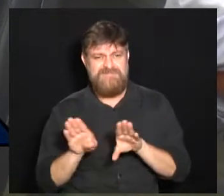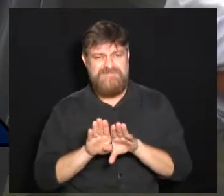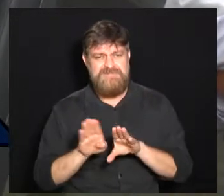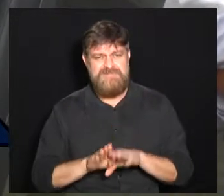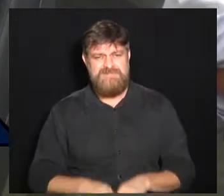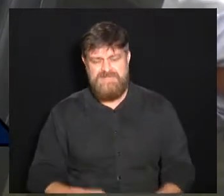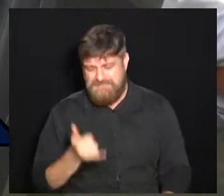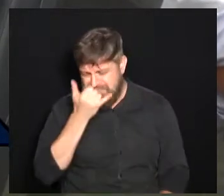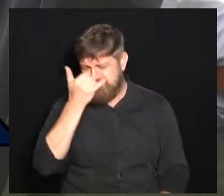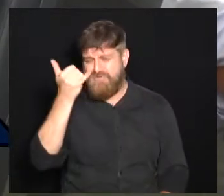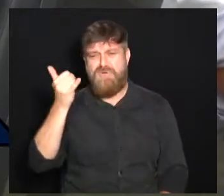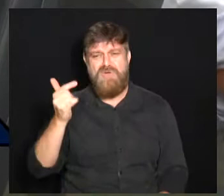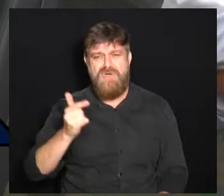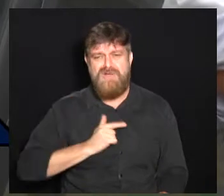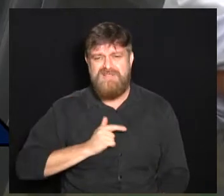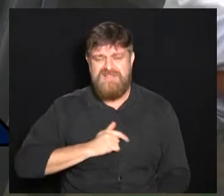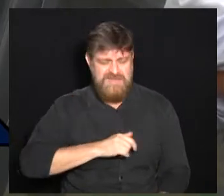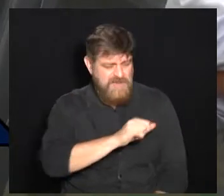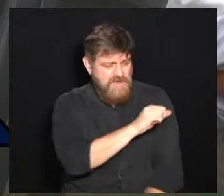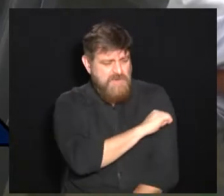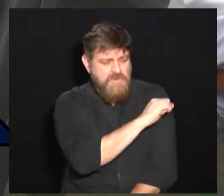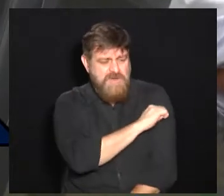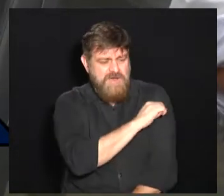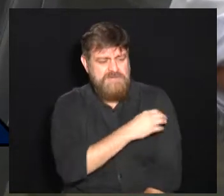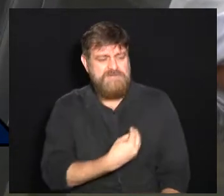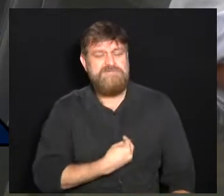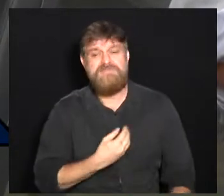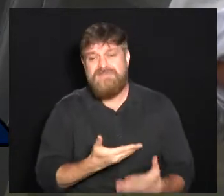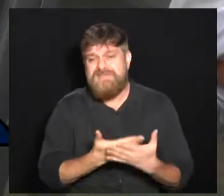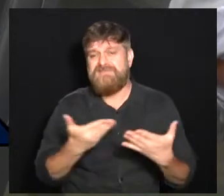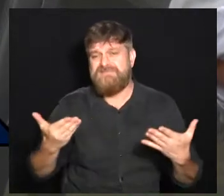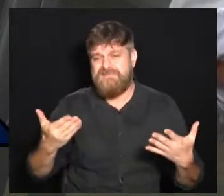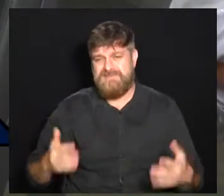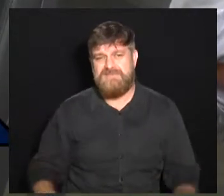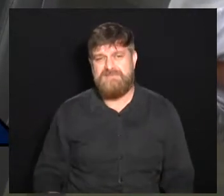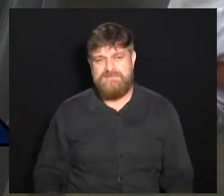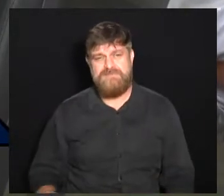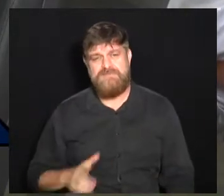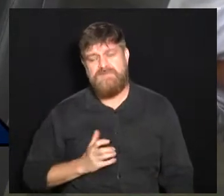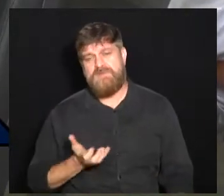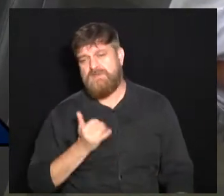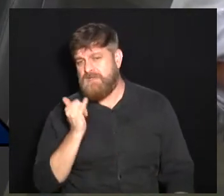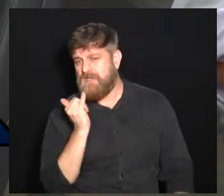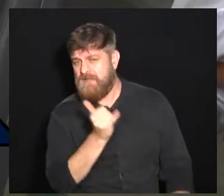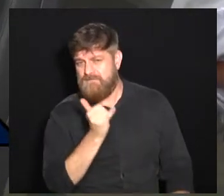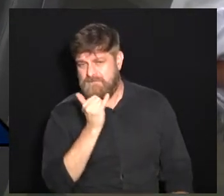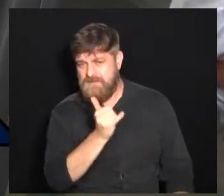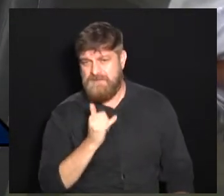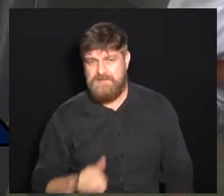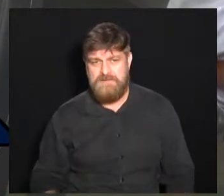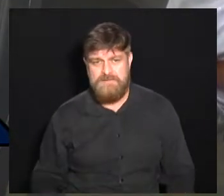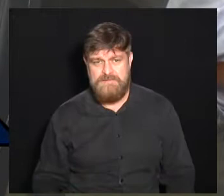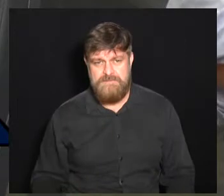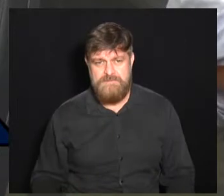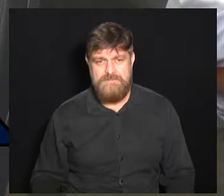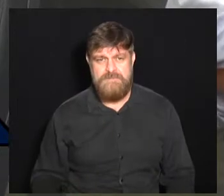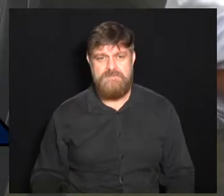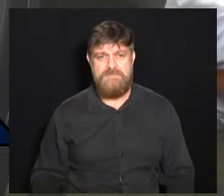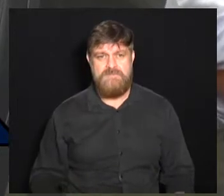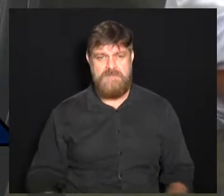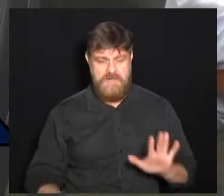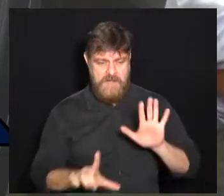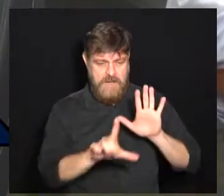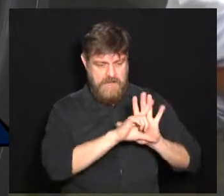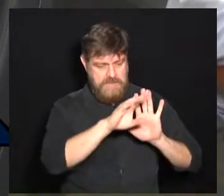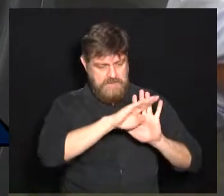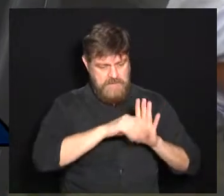ela colocou, a todos os alunos, na vida de todos vocês. Eu gostaria de dizer para vocês que, contudo, a legitimidade, ou